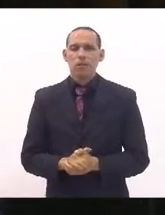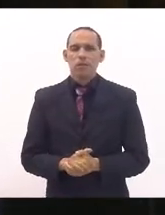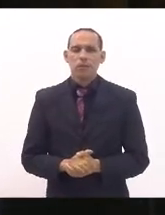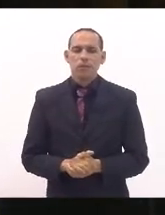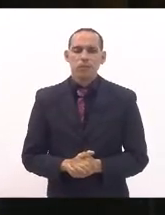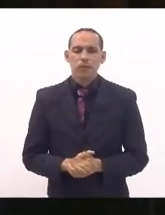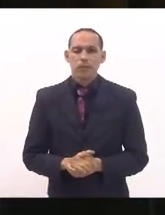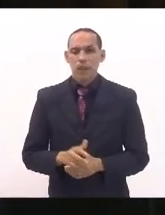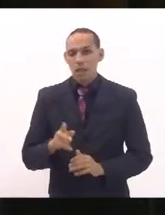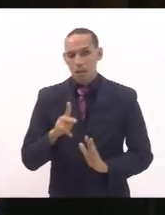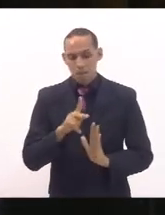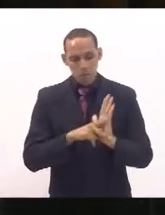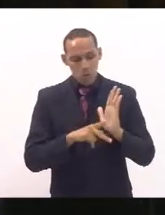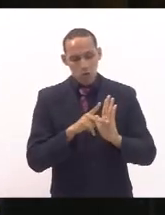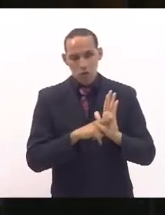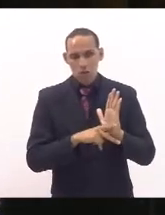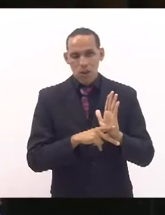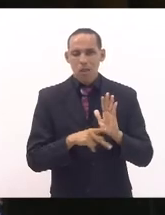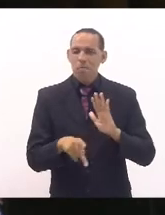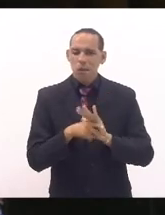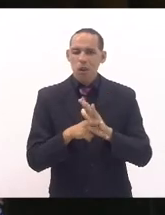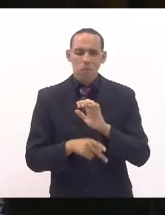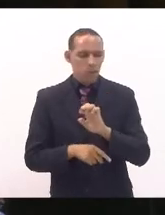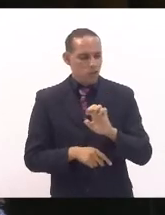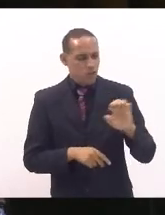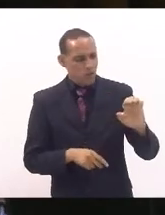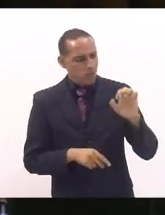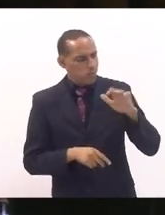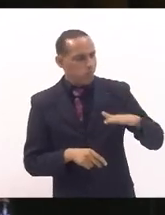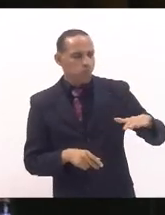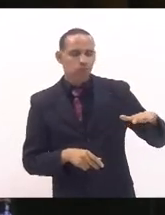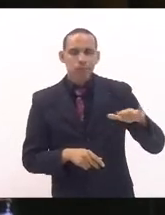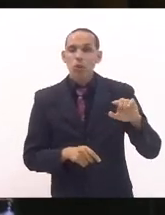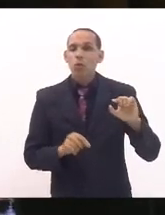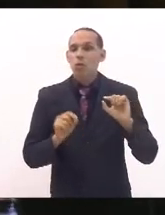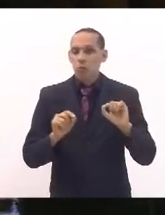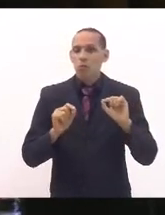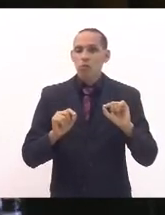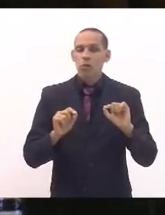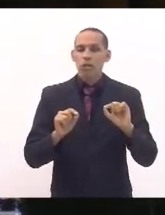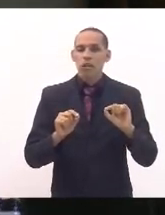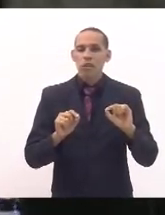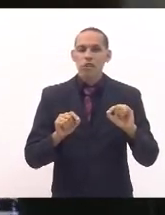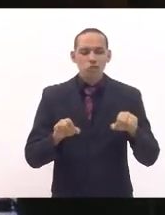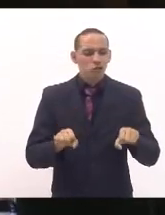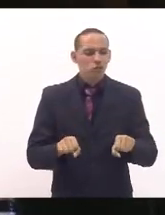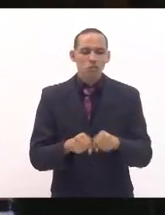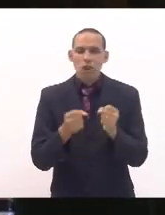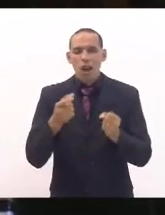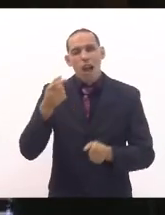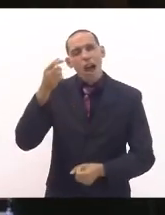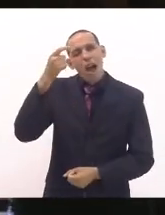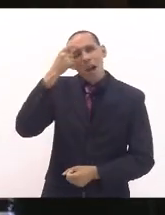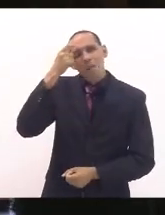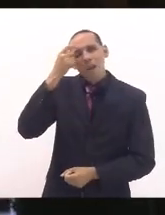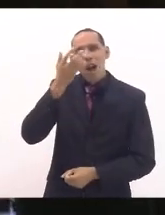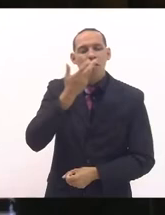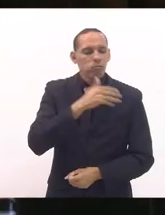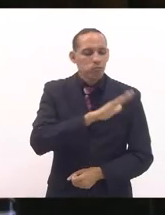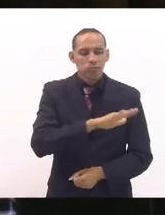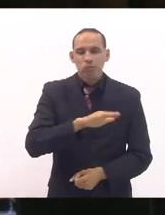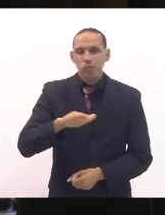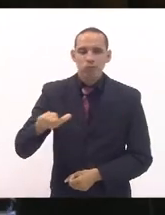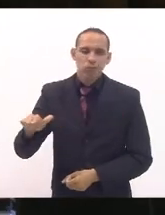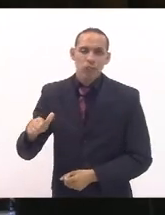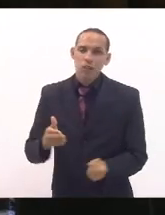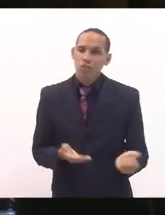o projeto dessa esquerda em massa é a destruição da mentalidade das nossas crianças, dos